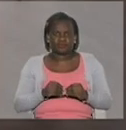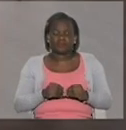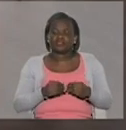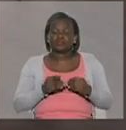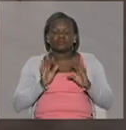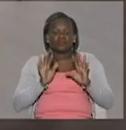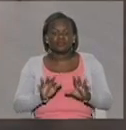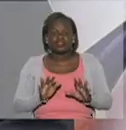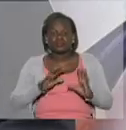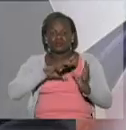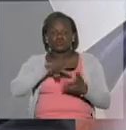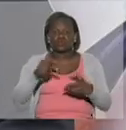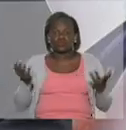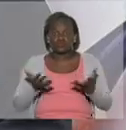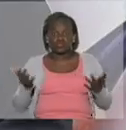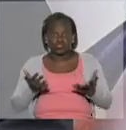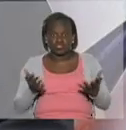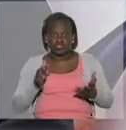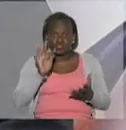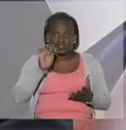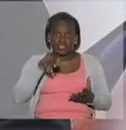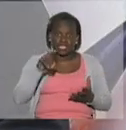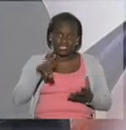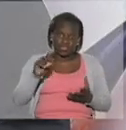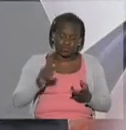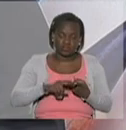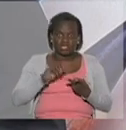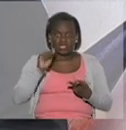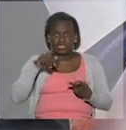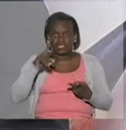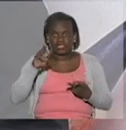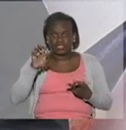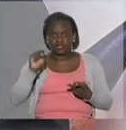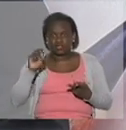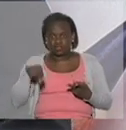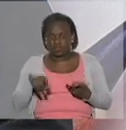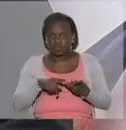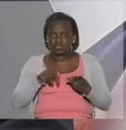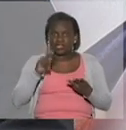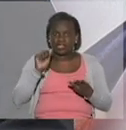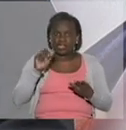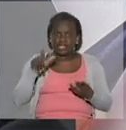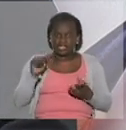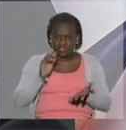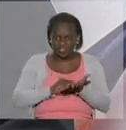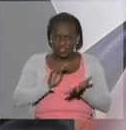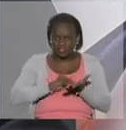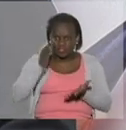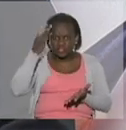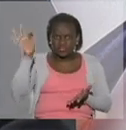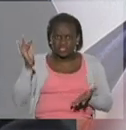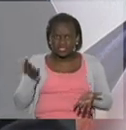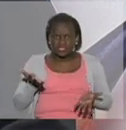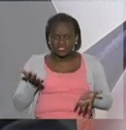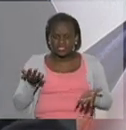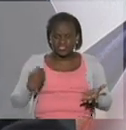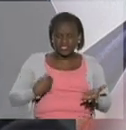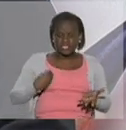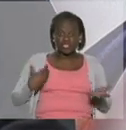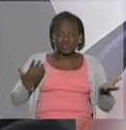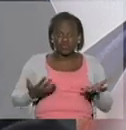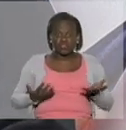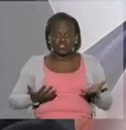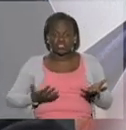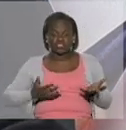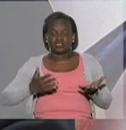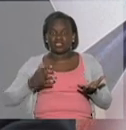ver, Gente, e o mundo de hoje? Fernando, Anderson, Carla, tá faltando filosofia na